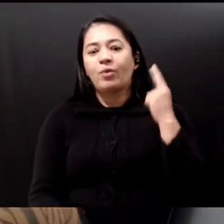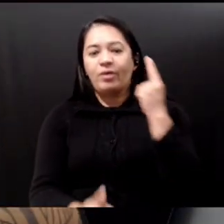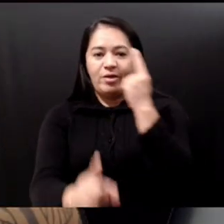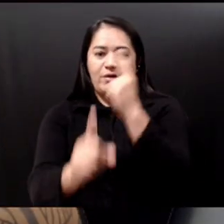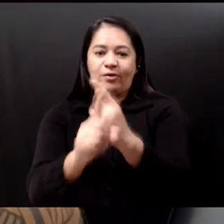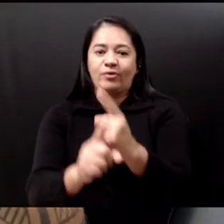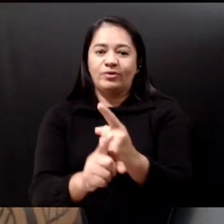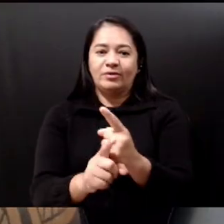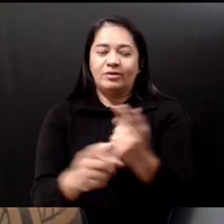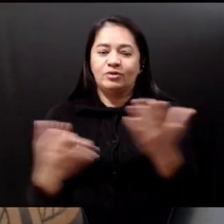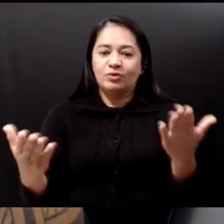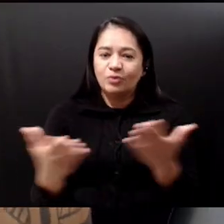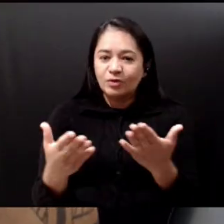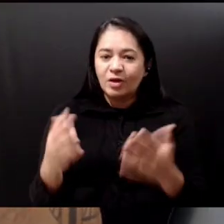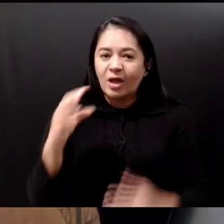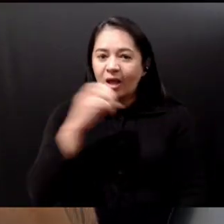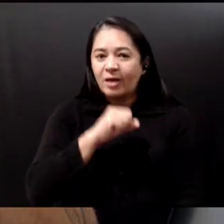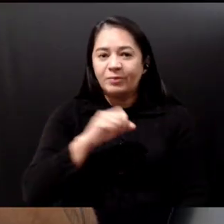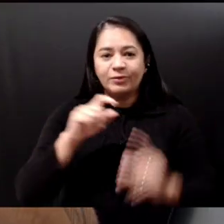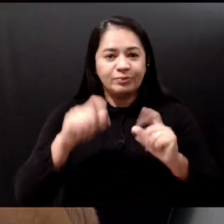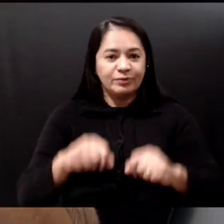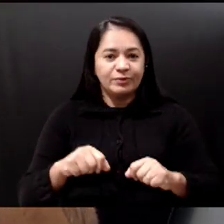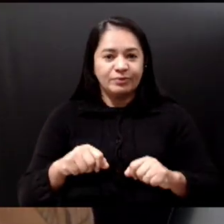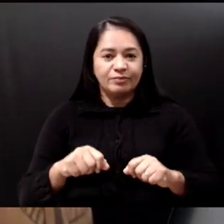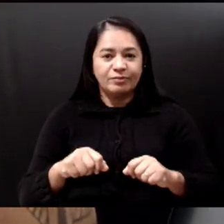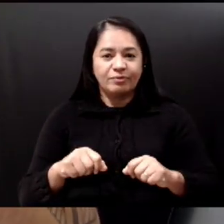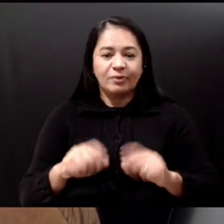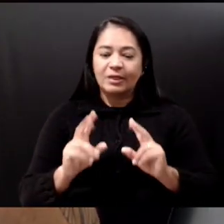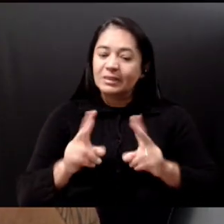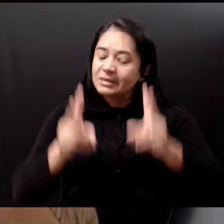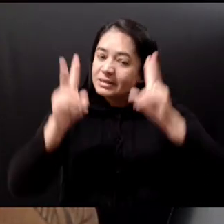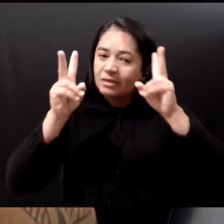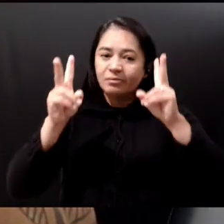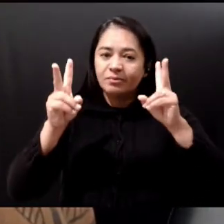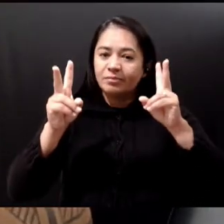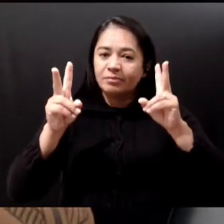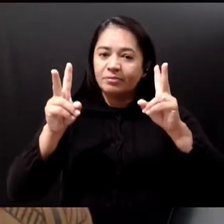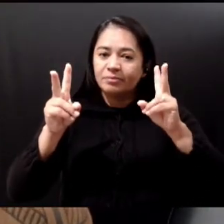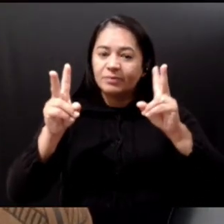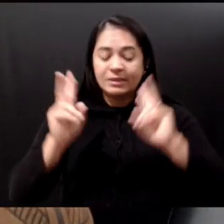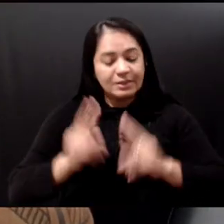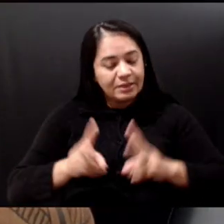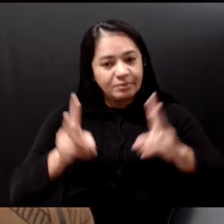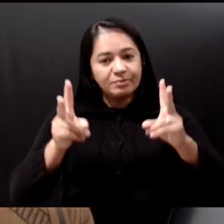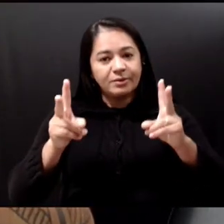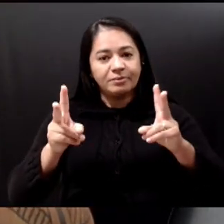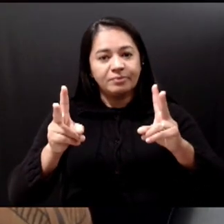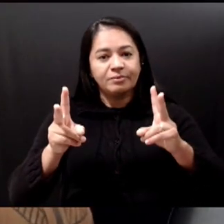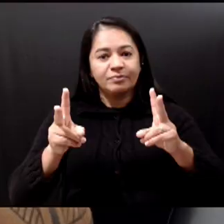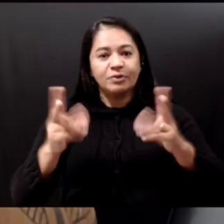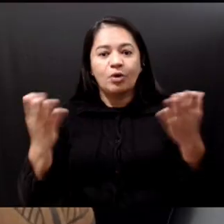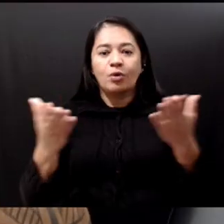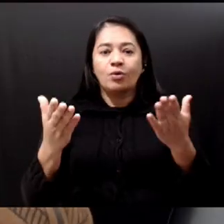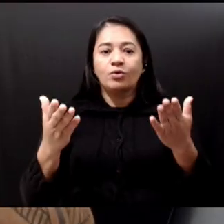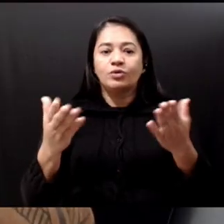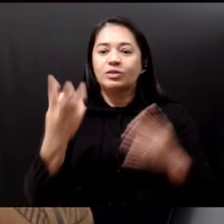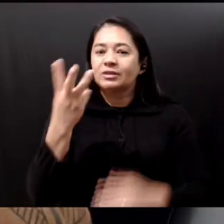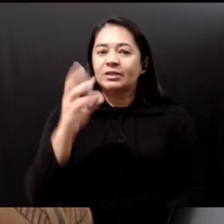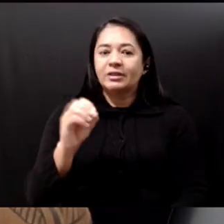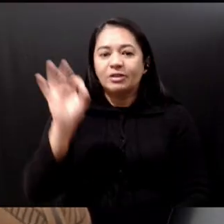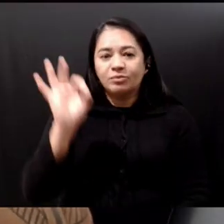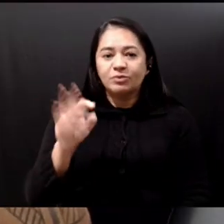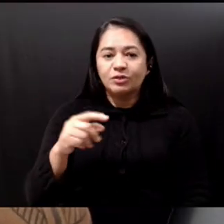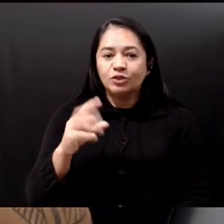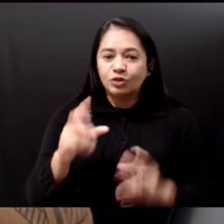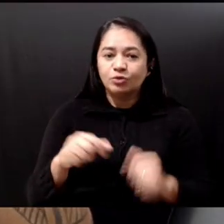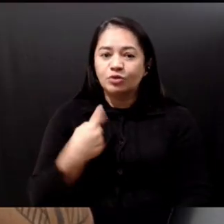rápido possível no mercado. Testar o tempo inteiro, o tempo inteiro. Hoje eu gasto 30% de tudo que a gente ganha em testes, em coisas